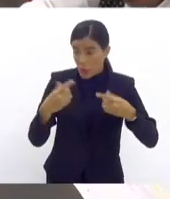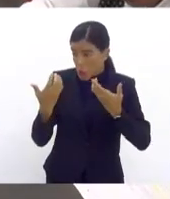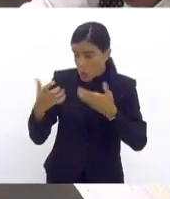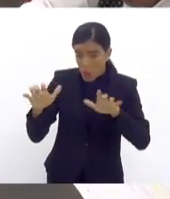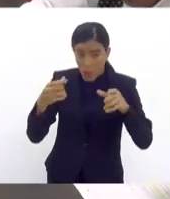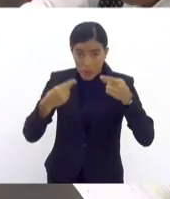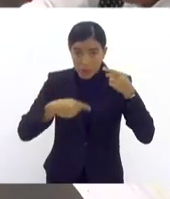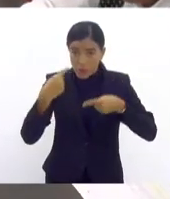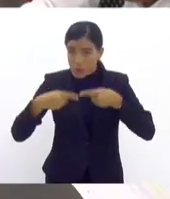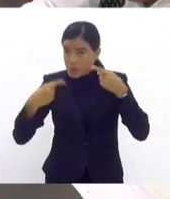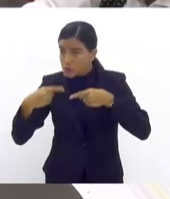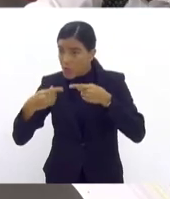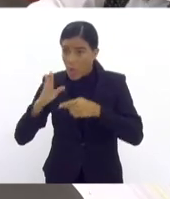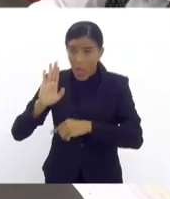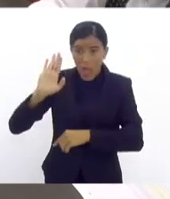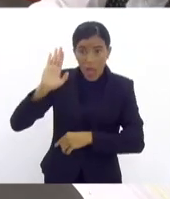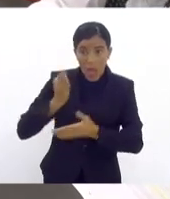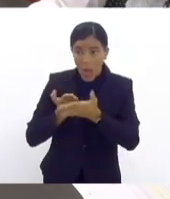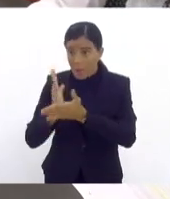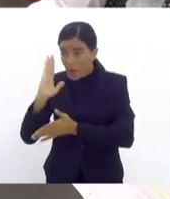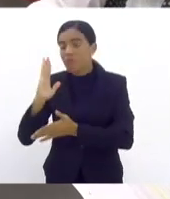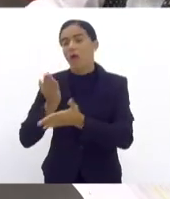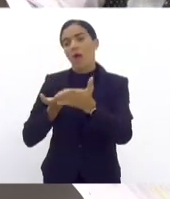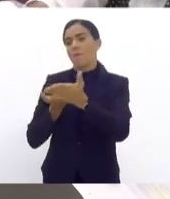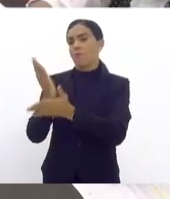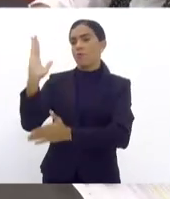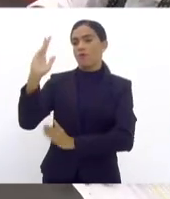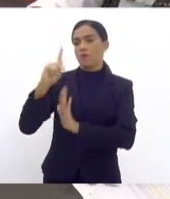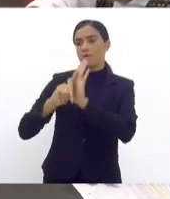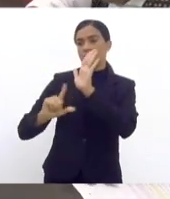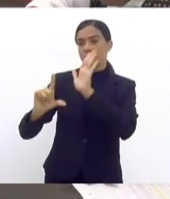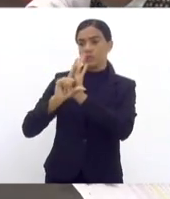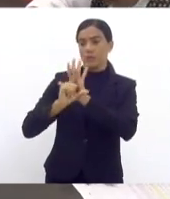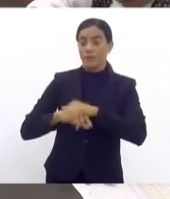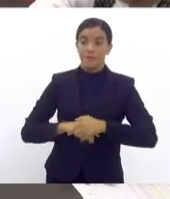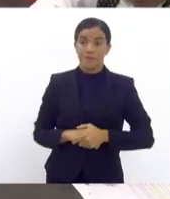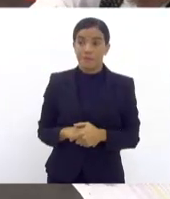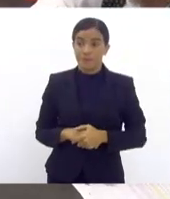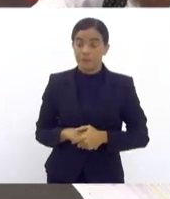discutir em votação, senhores que aprovam, permaneçam como estão, aprovado. Presidente. Pois